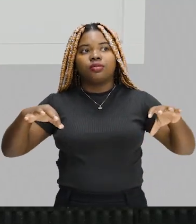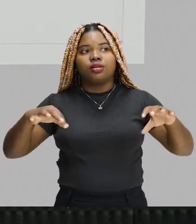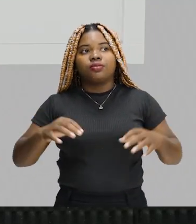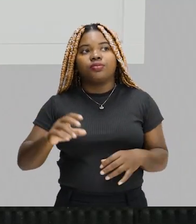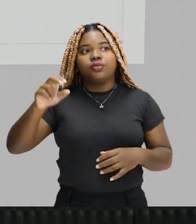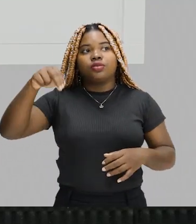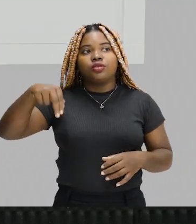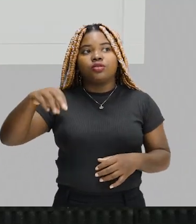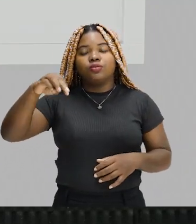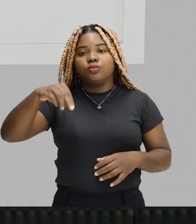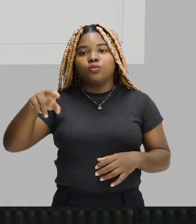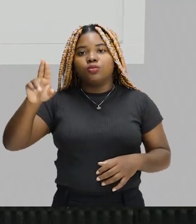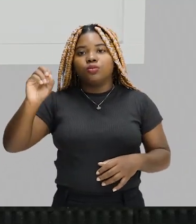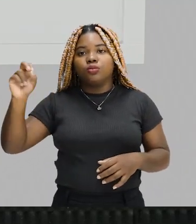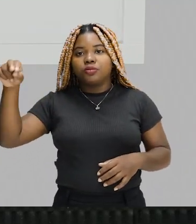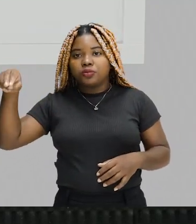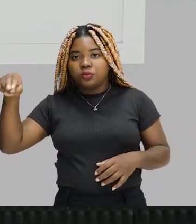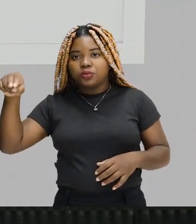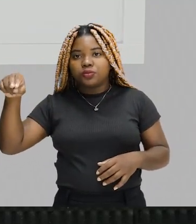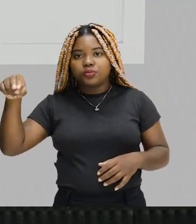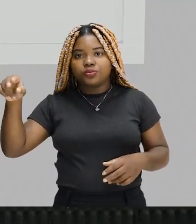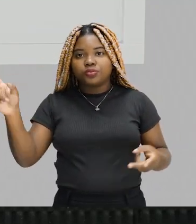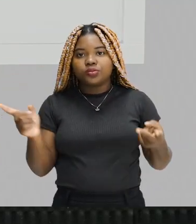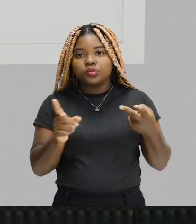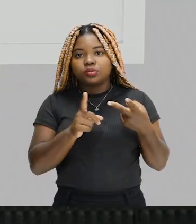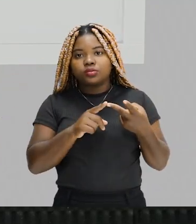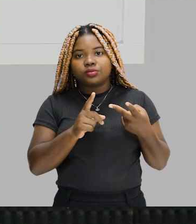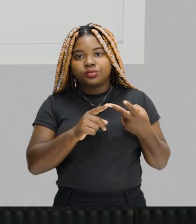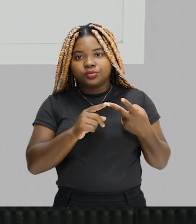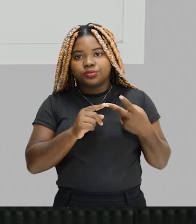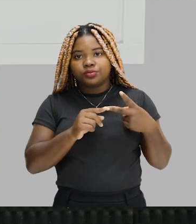e um